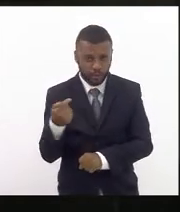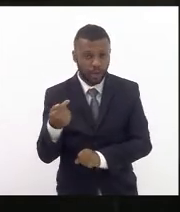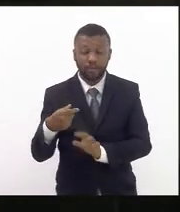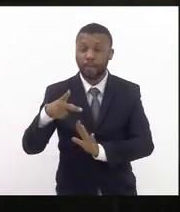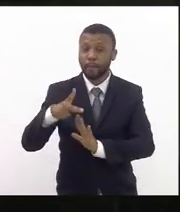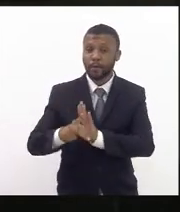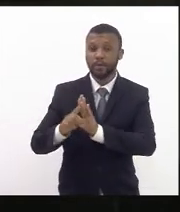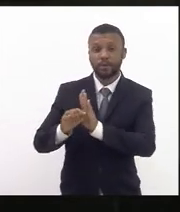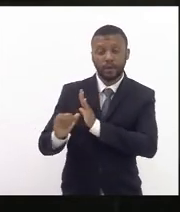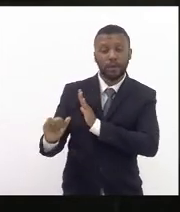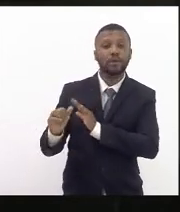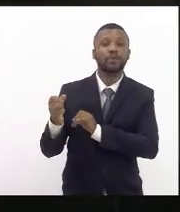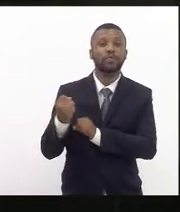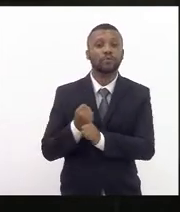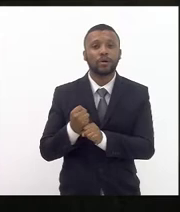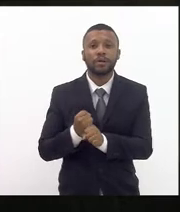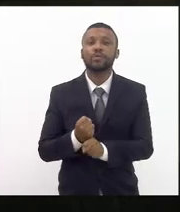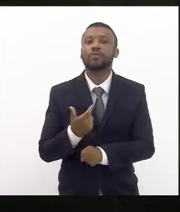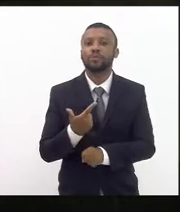lei